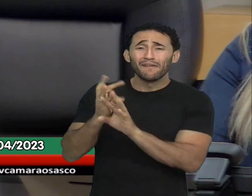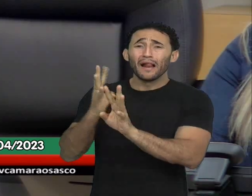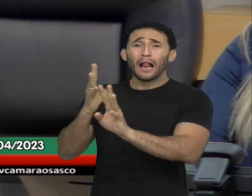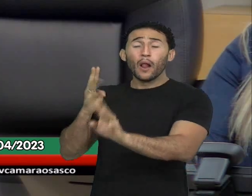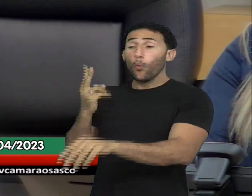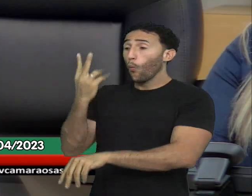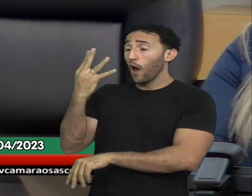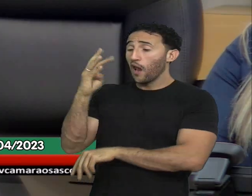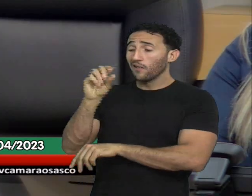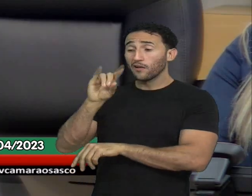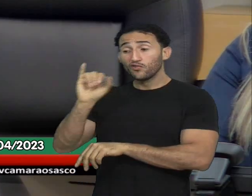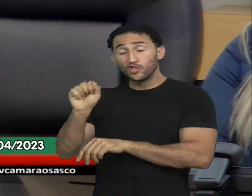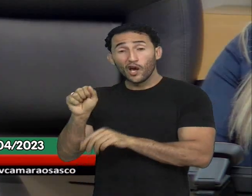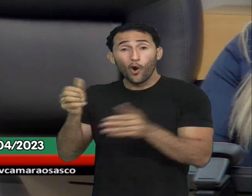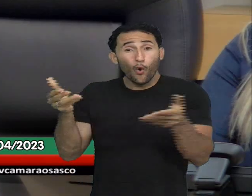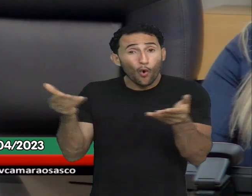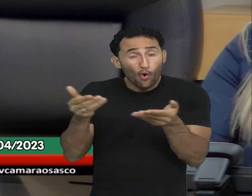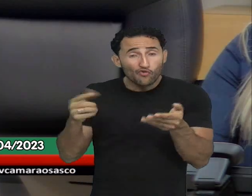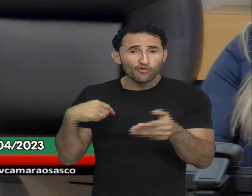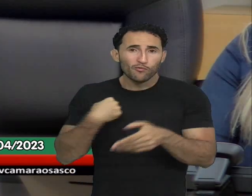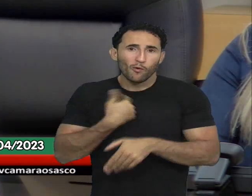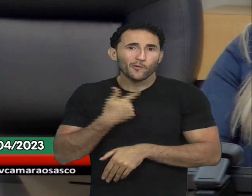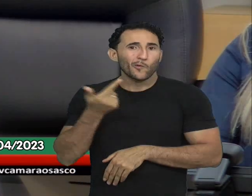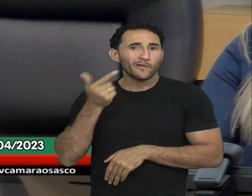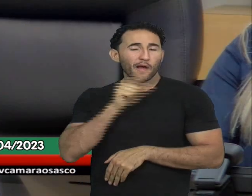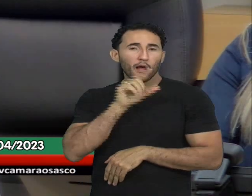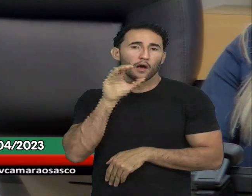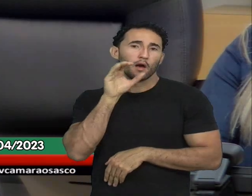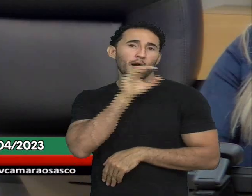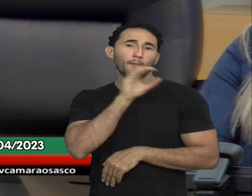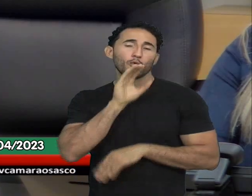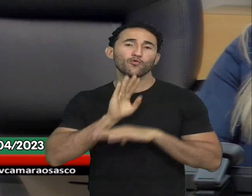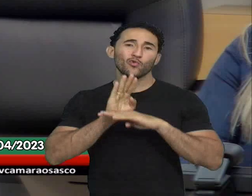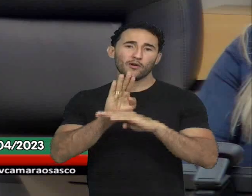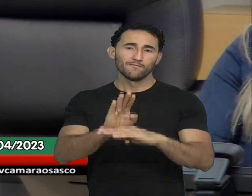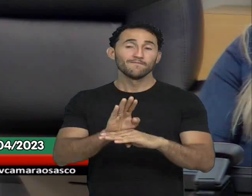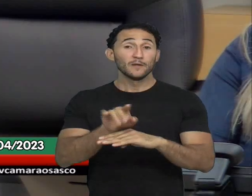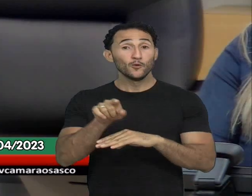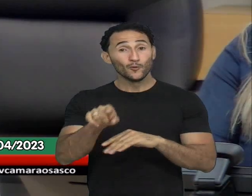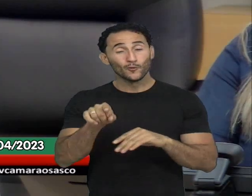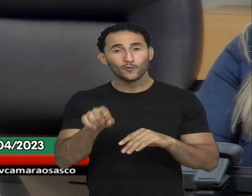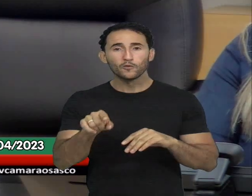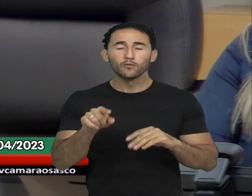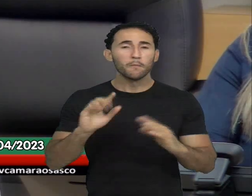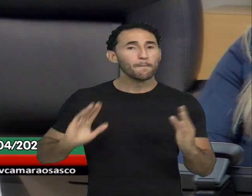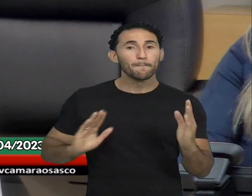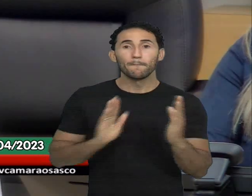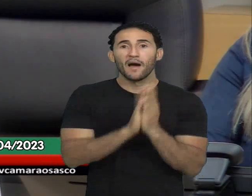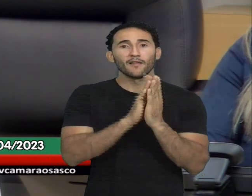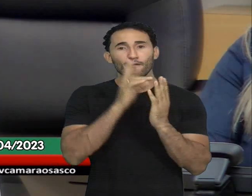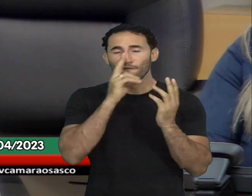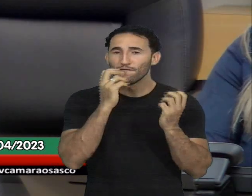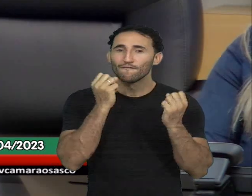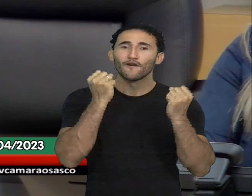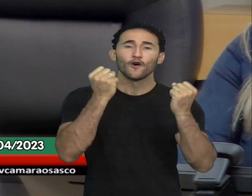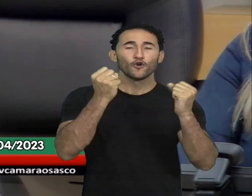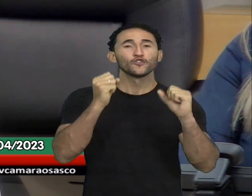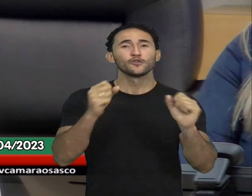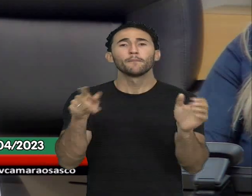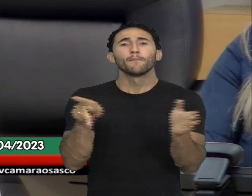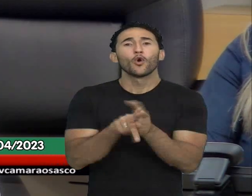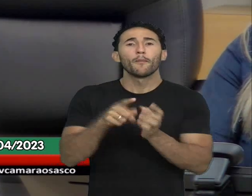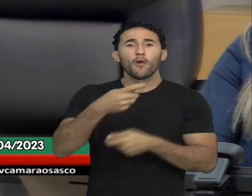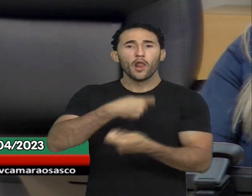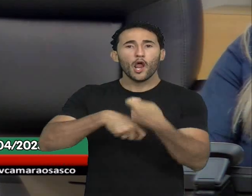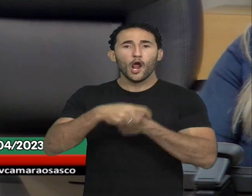consegue, com brevidade, né, dar saída para esses casos. Isso impacta diretamente na